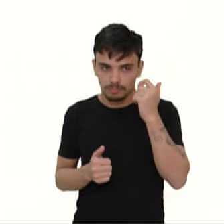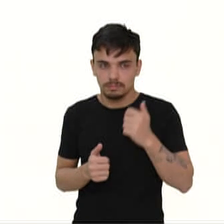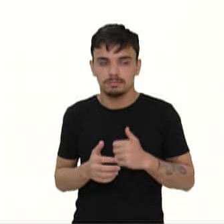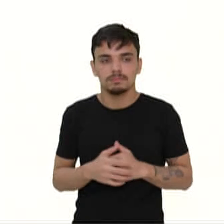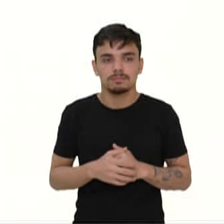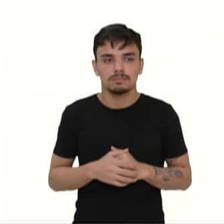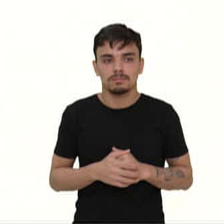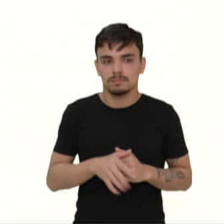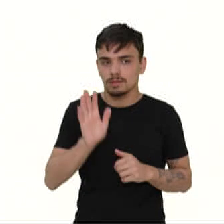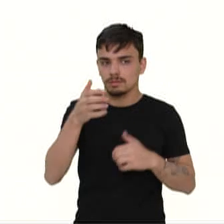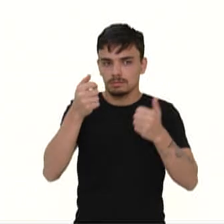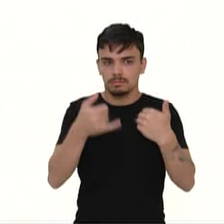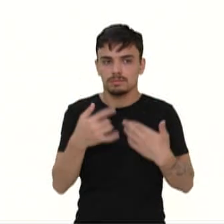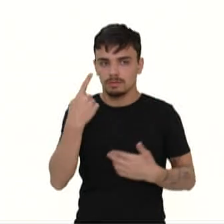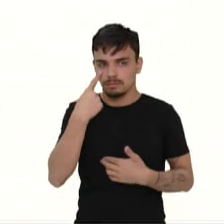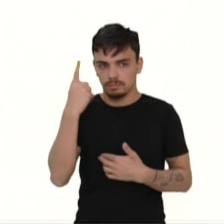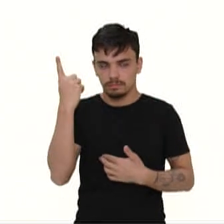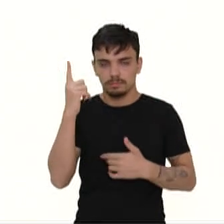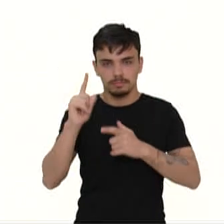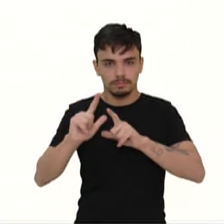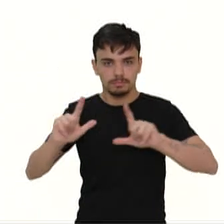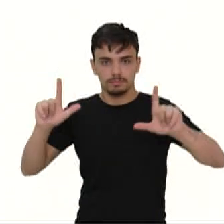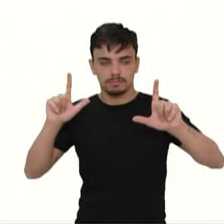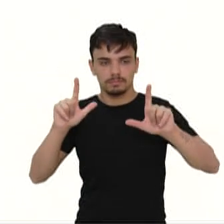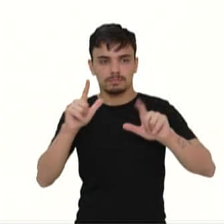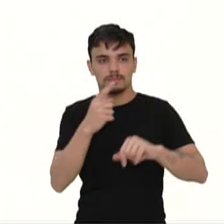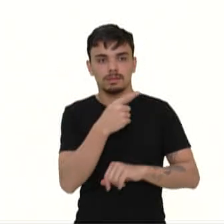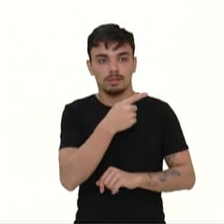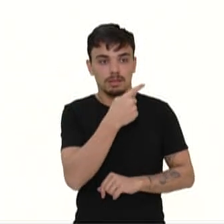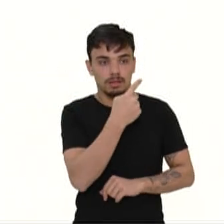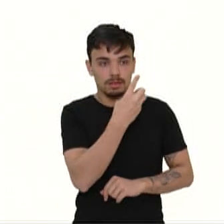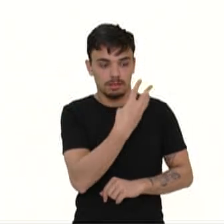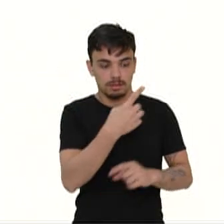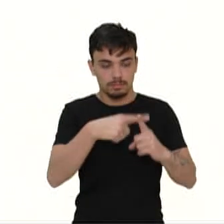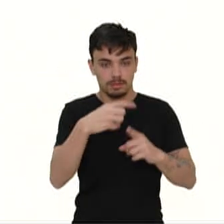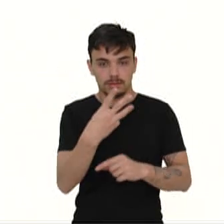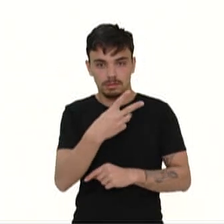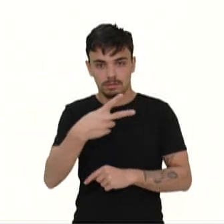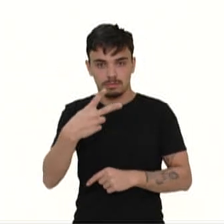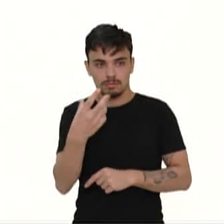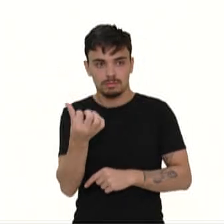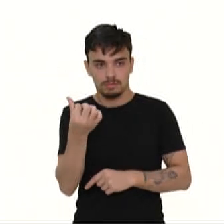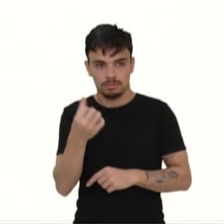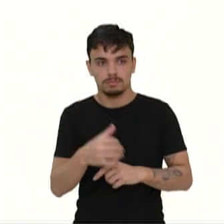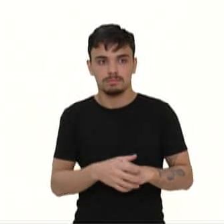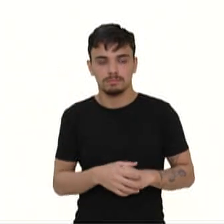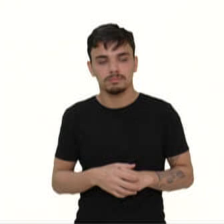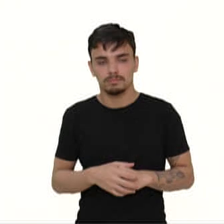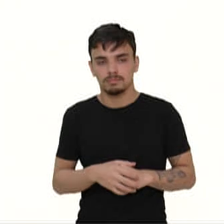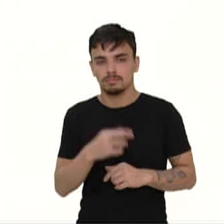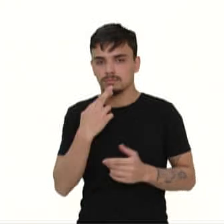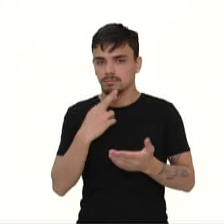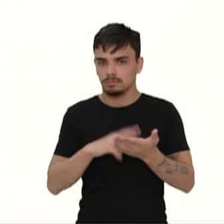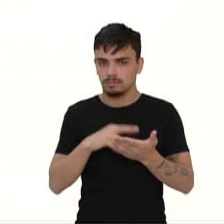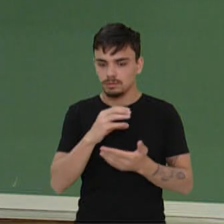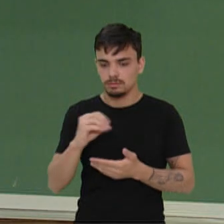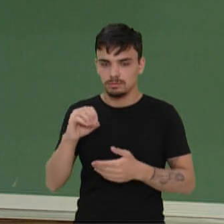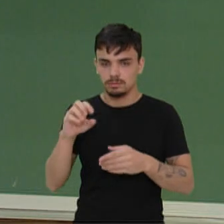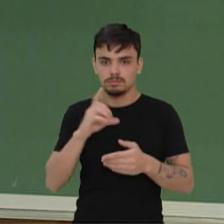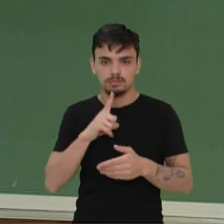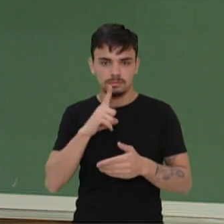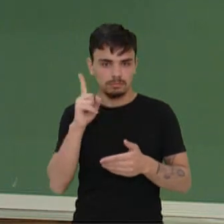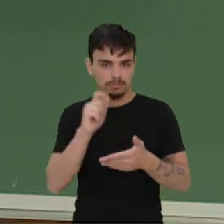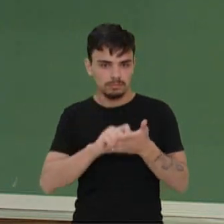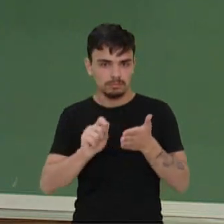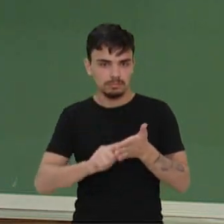Como está dizendo aqui, né? Então, eu coloquei 3 mais 3 deu 6, e aí o 3 menos 3, né, que vai dar o zero, é o que está escrito aí para vocês,